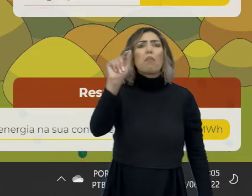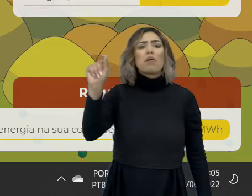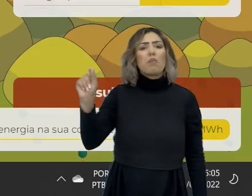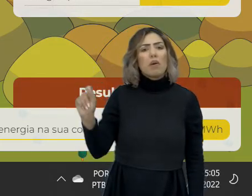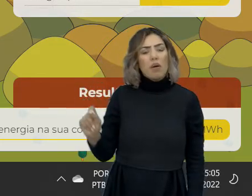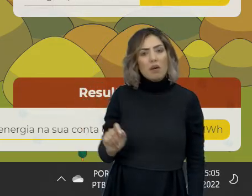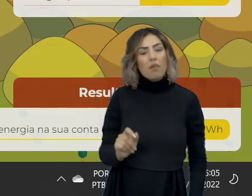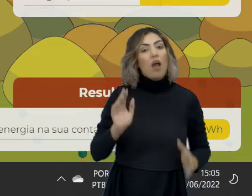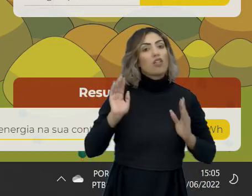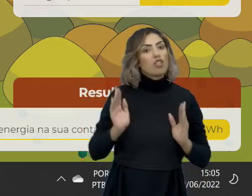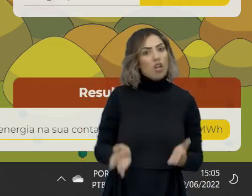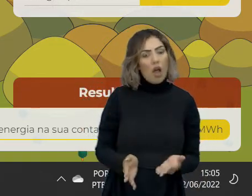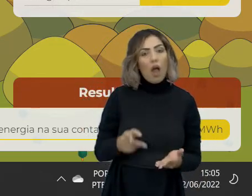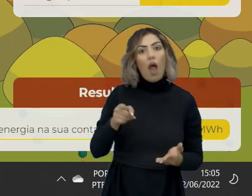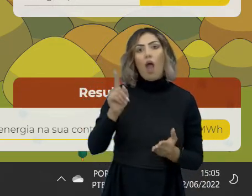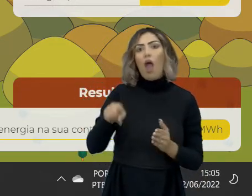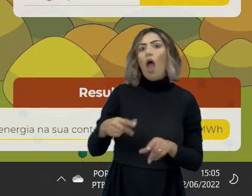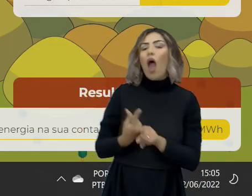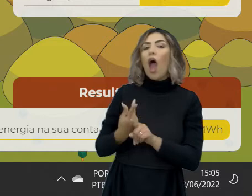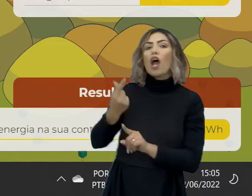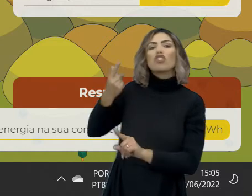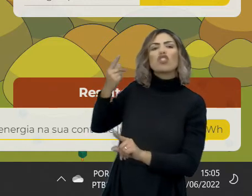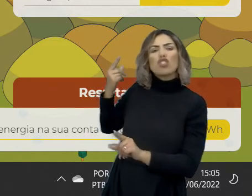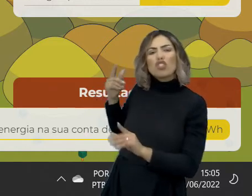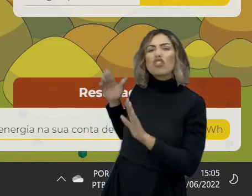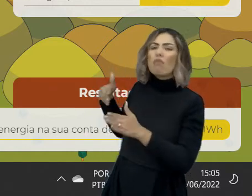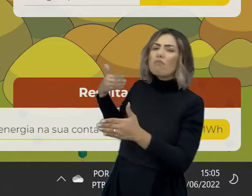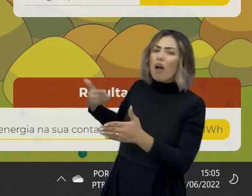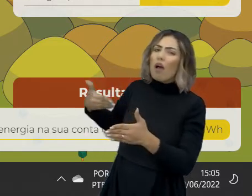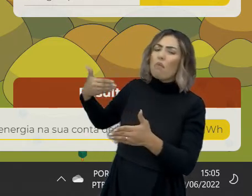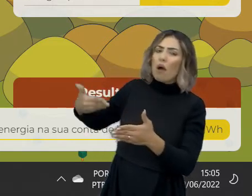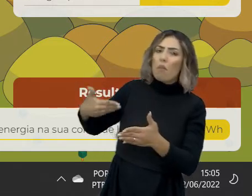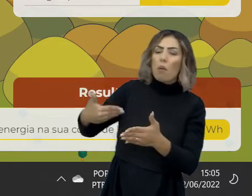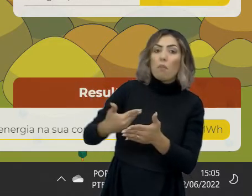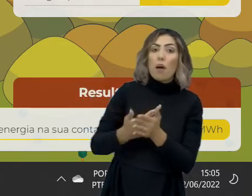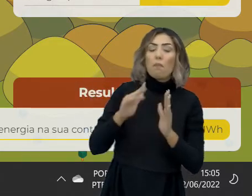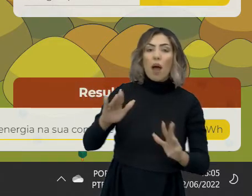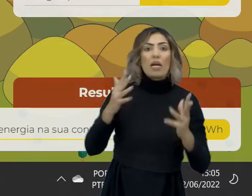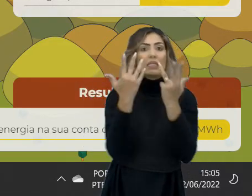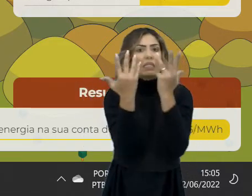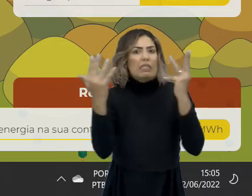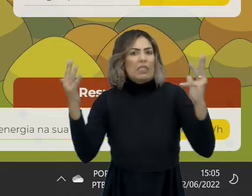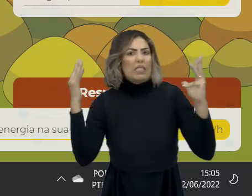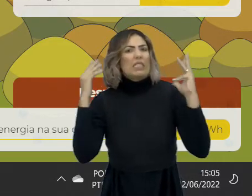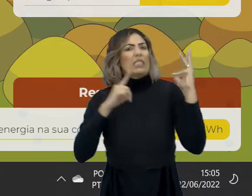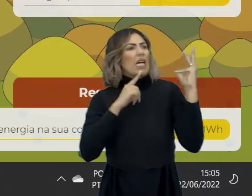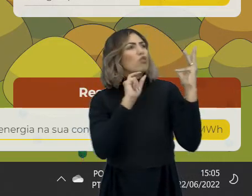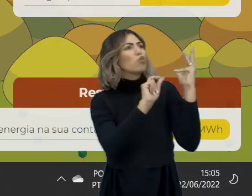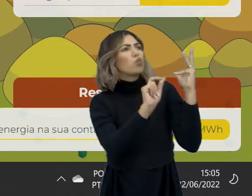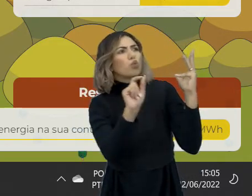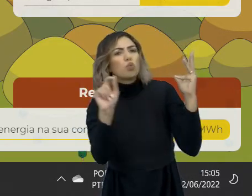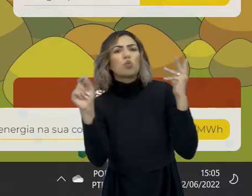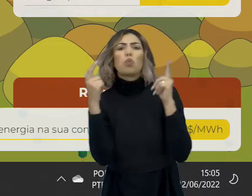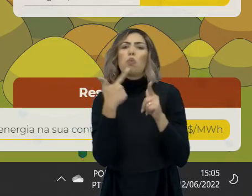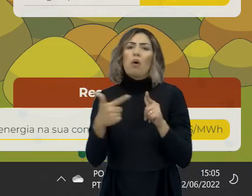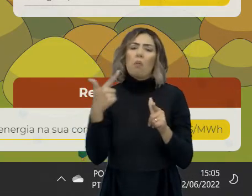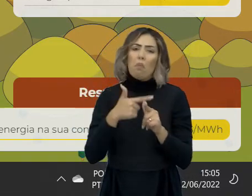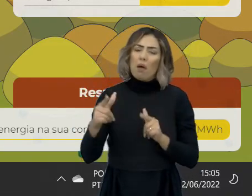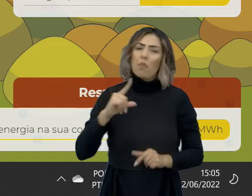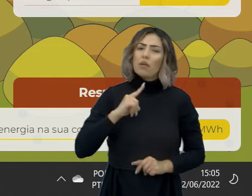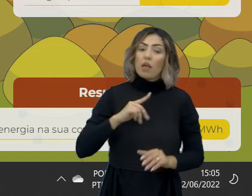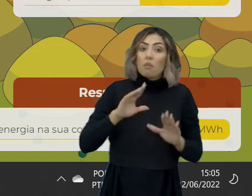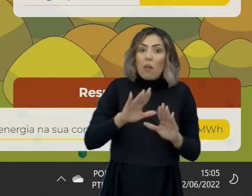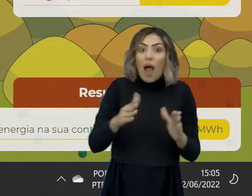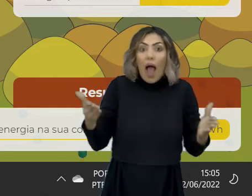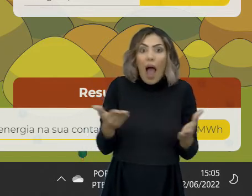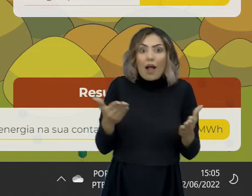Porque é a mais antiga, de primeiro, né? Os problemas ambientais sempre existiram, só que a preocupação é relativamente